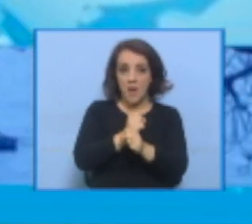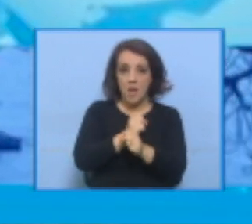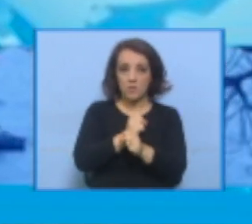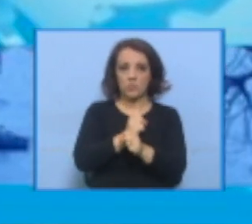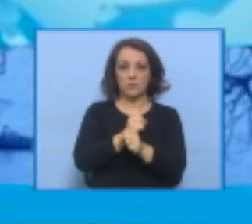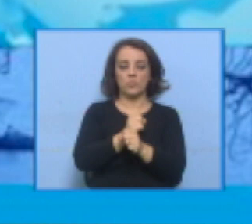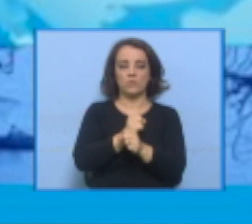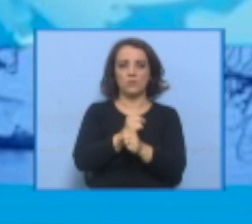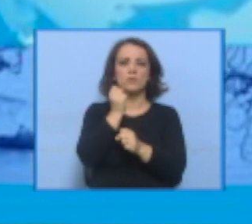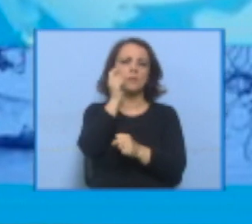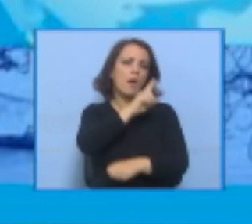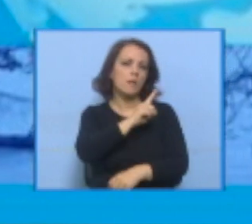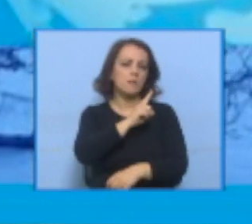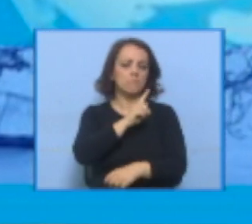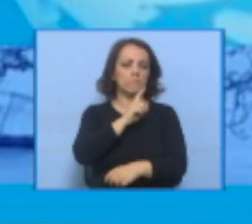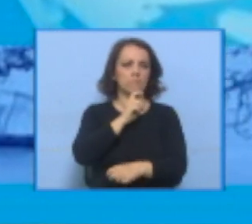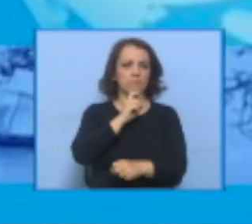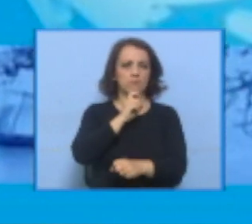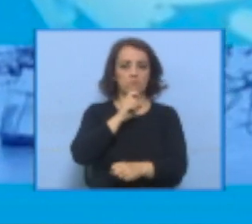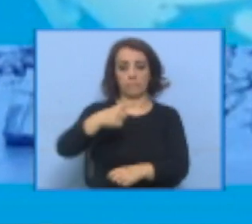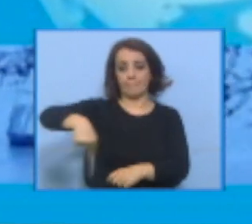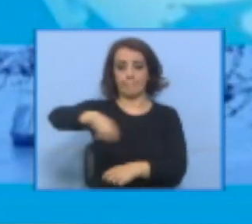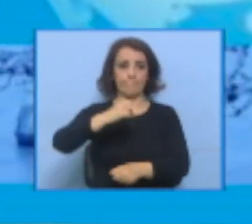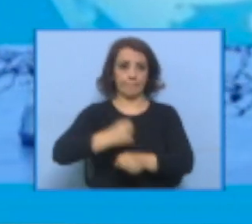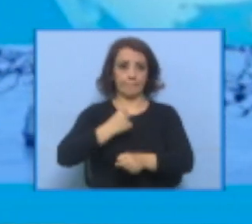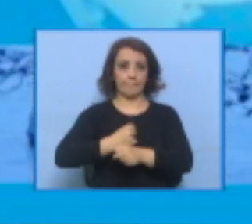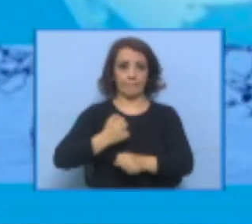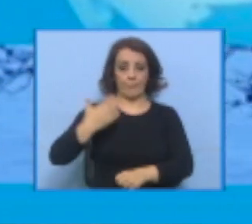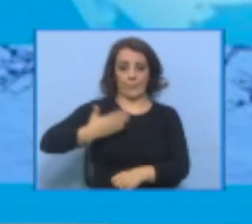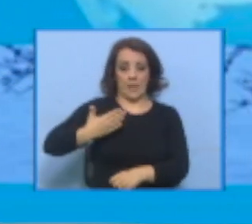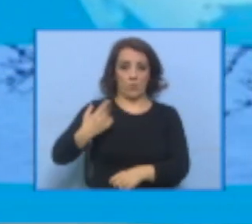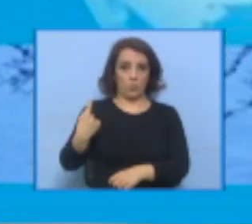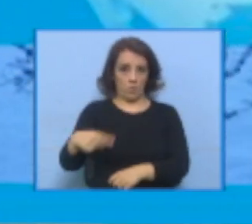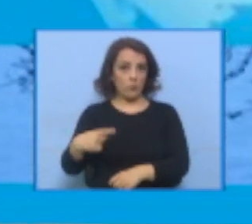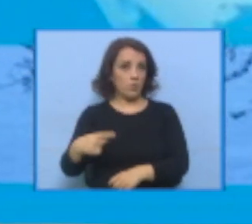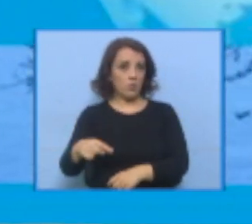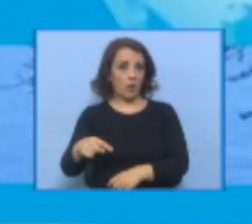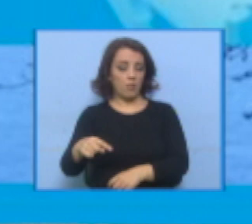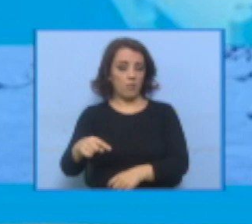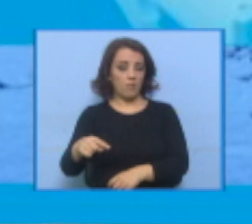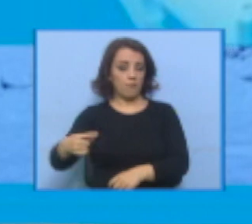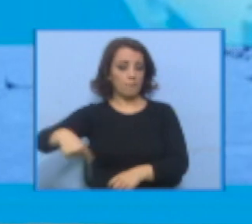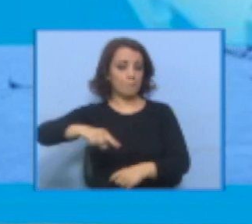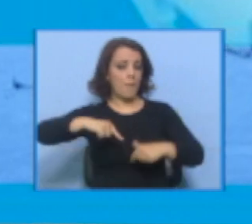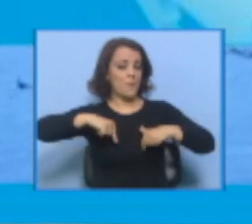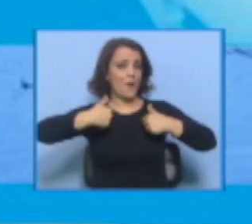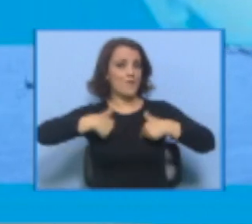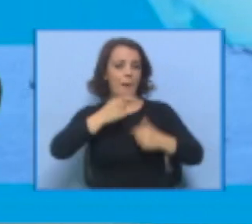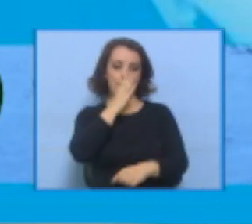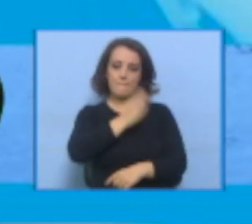tem direitos como trabalhador, nem o pratica